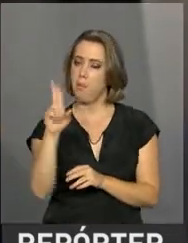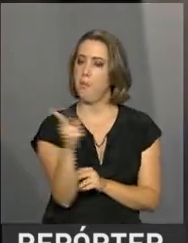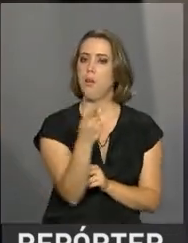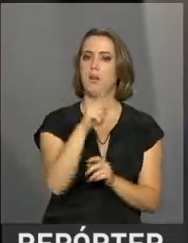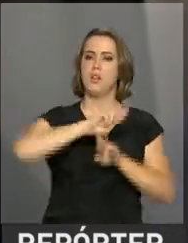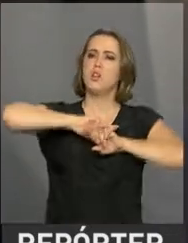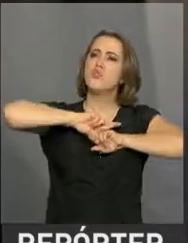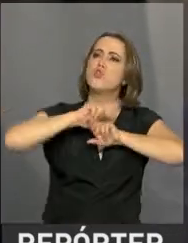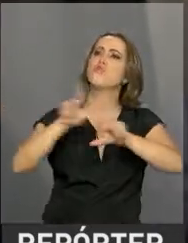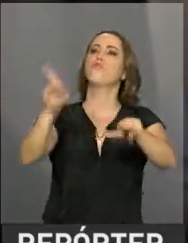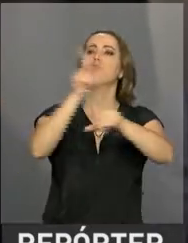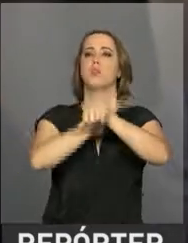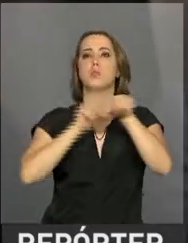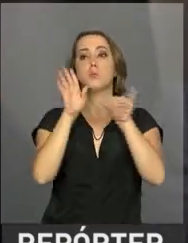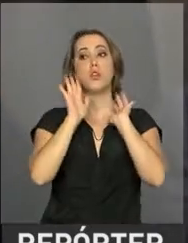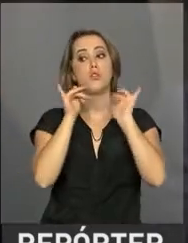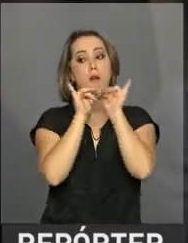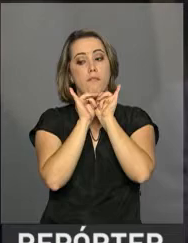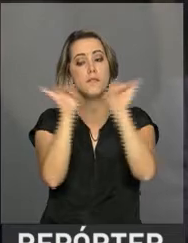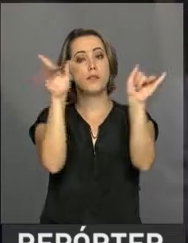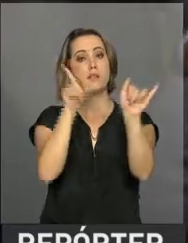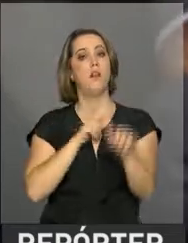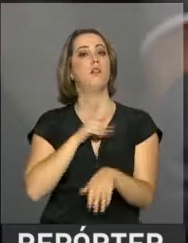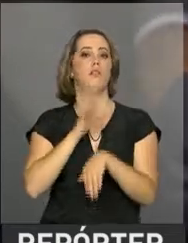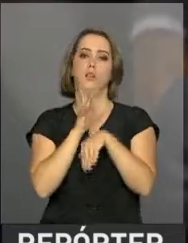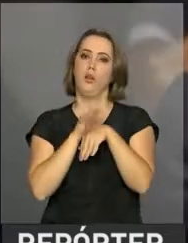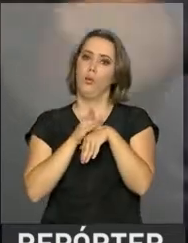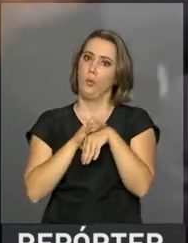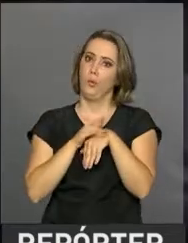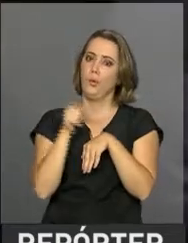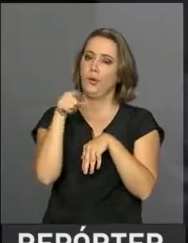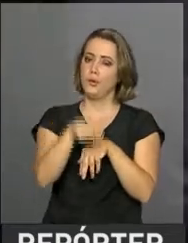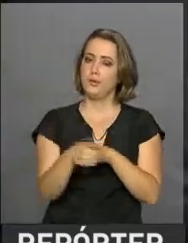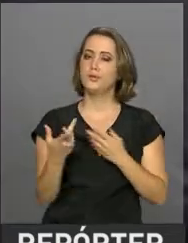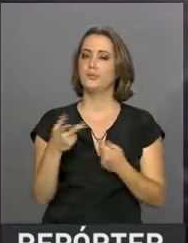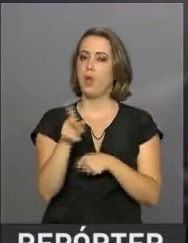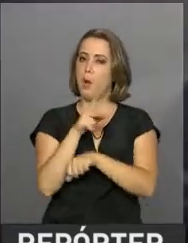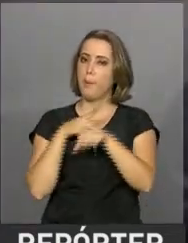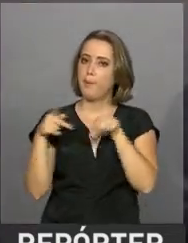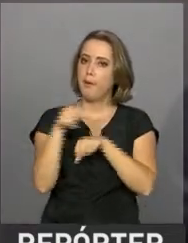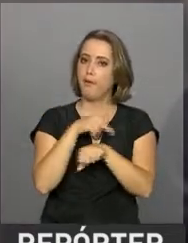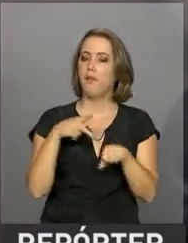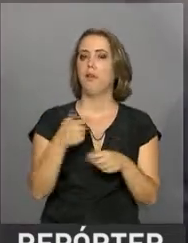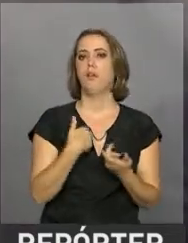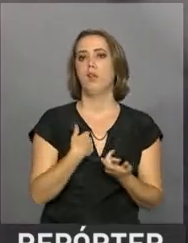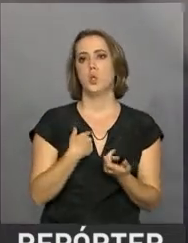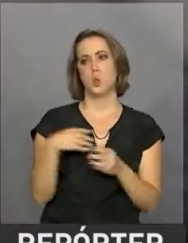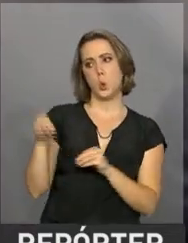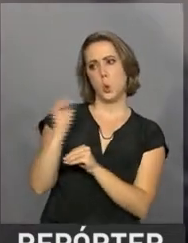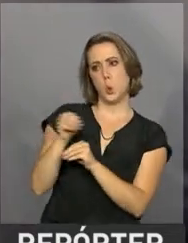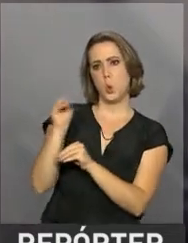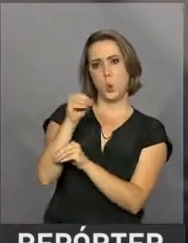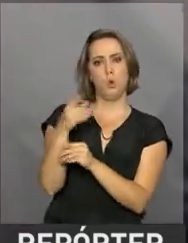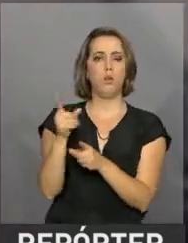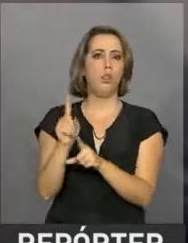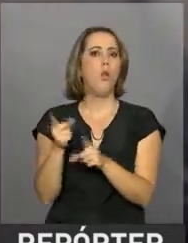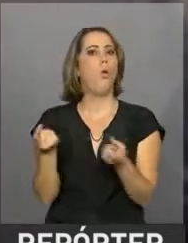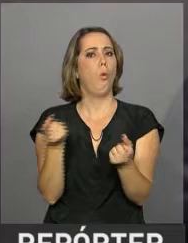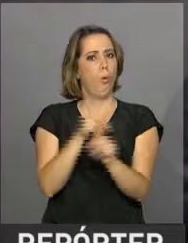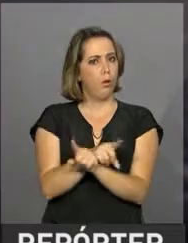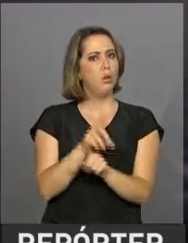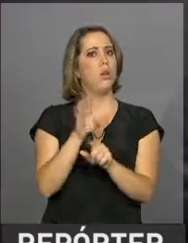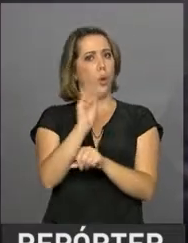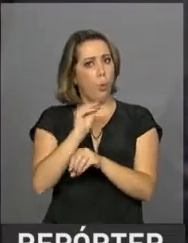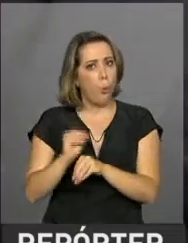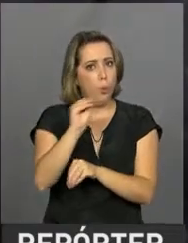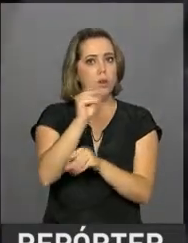caso esses países são são países que não têm capacidade de cuidar pelo contrário eles têm forum e